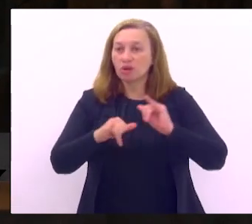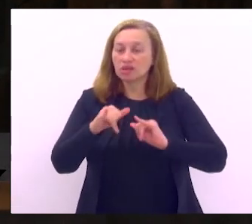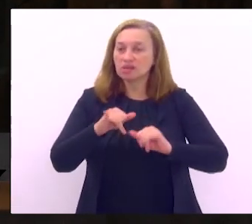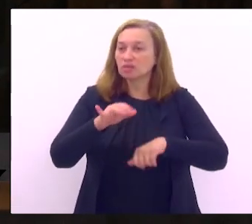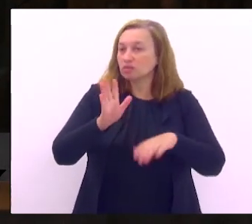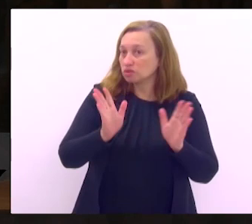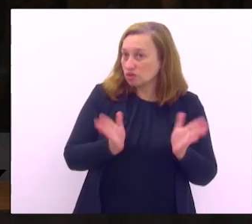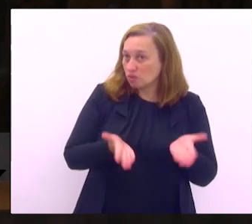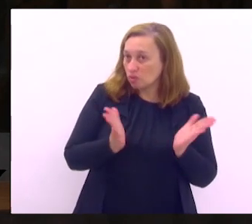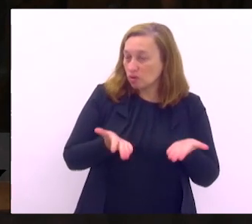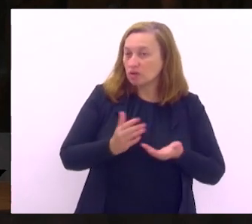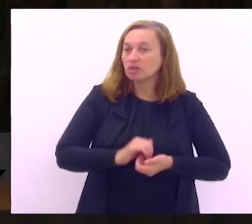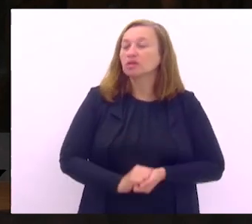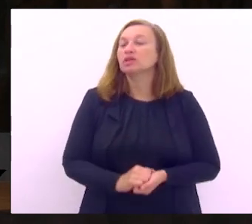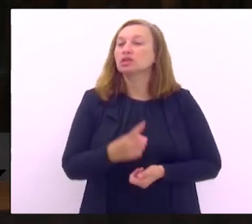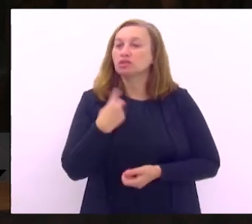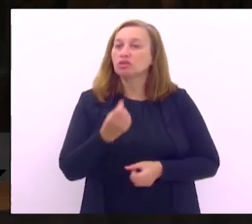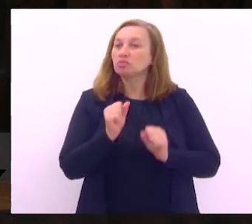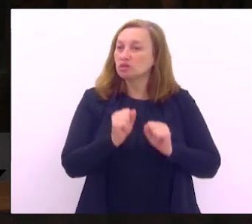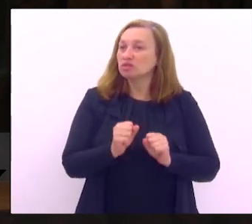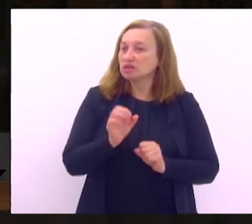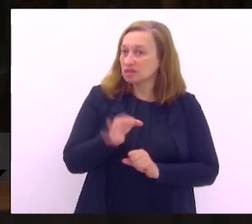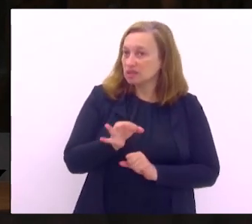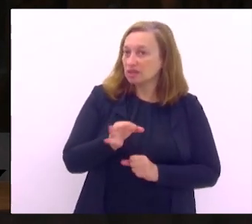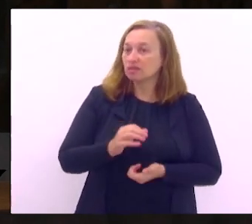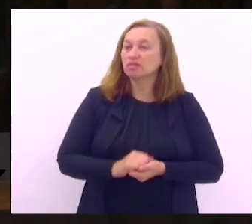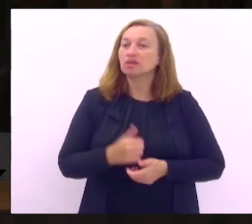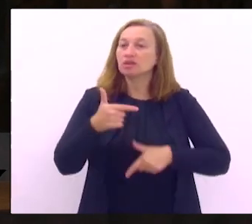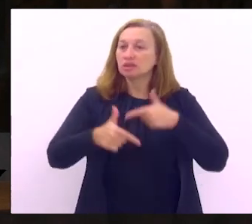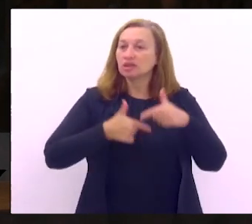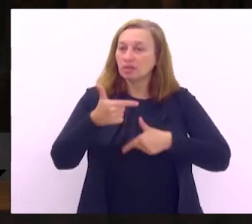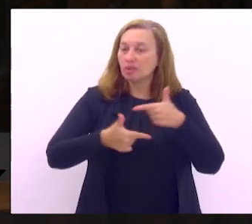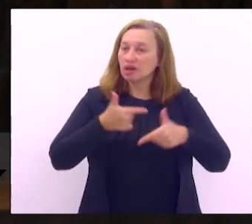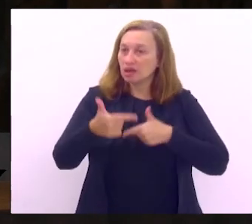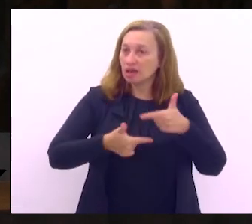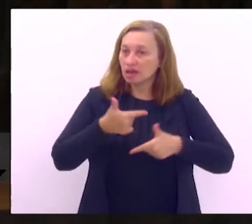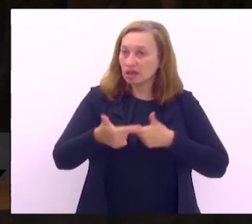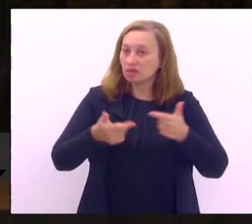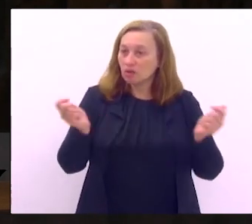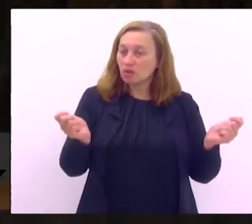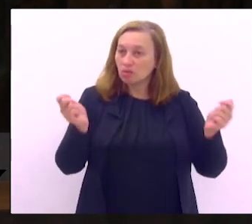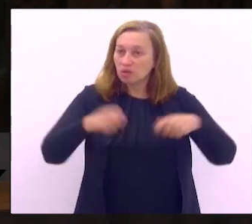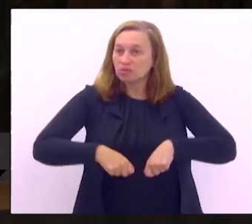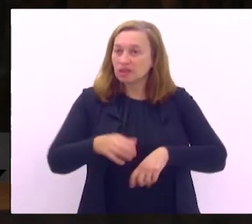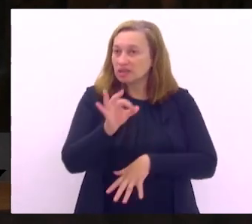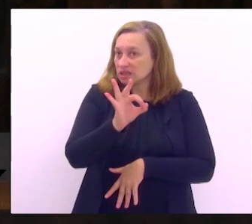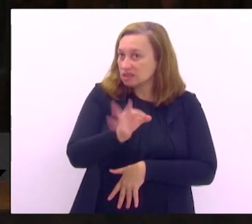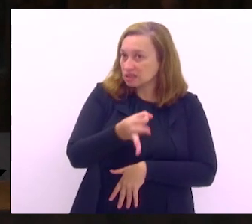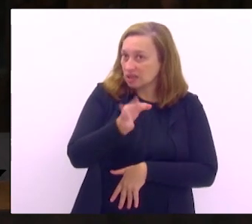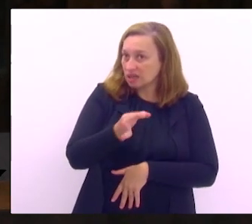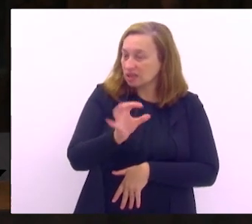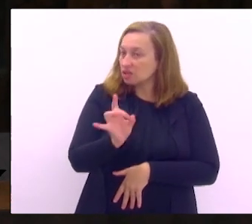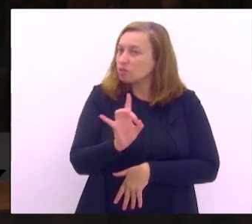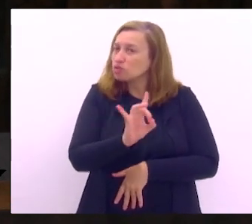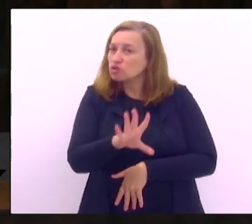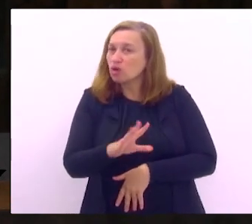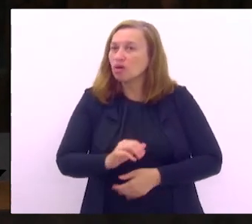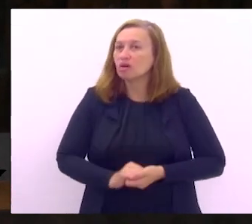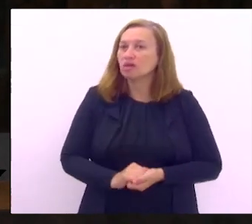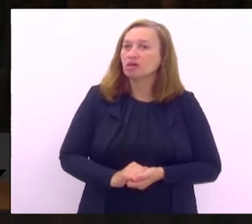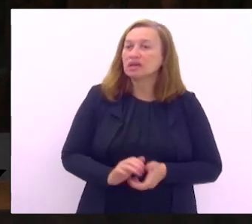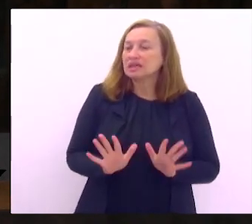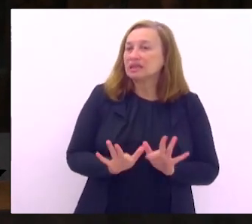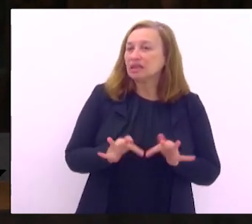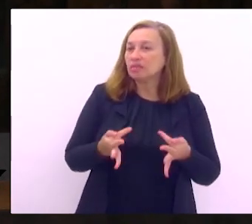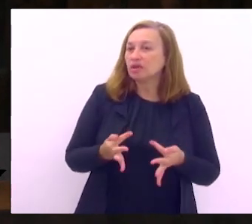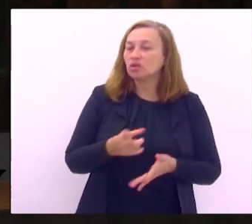momento, para que a gente possa, de fato, trabalhar com um cenário de possibilidades concretas e não simplesmente, como eu disse,